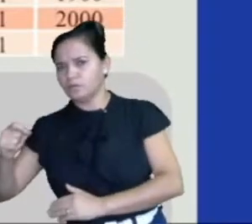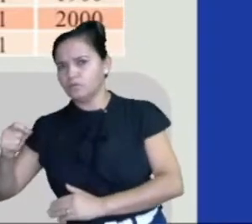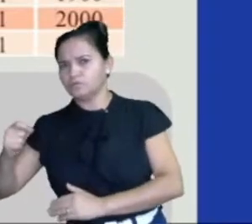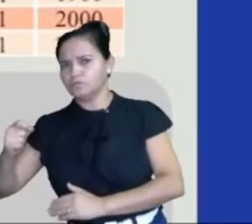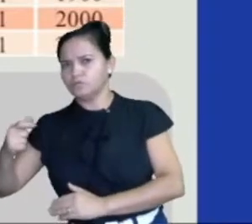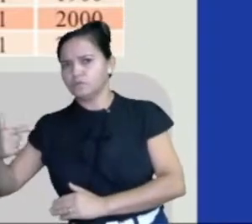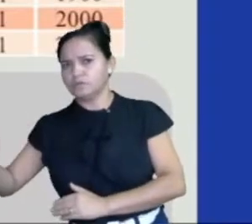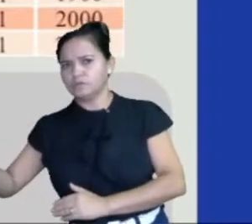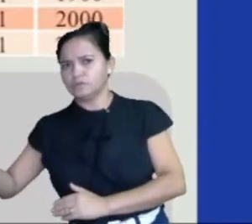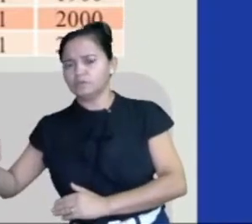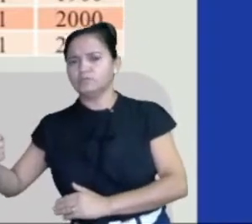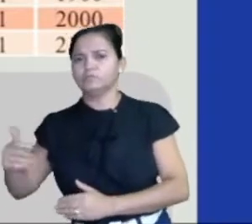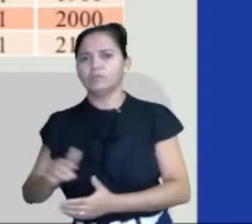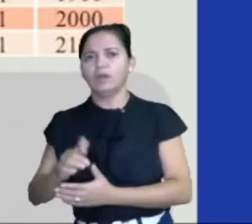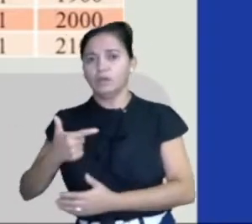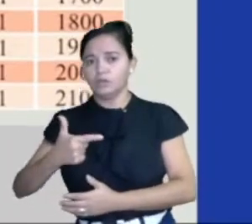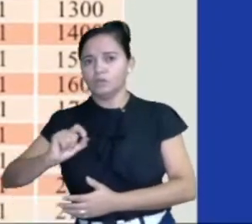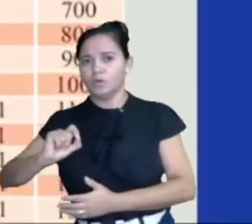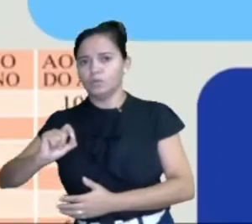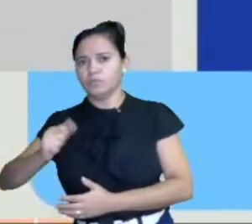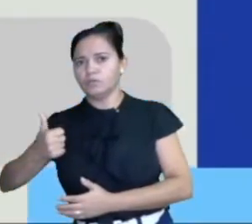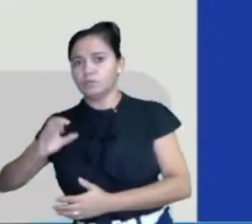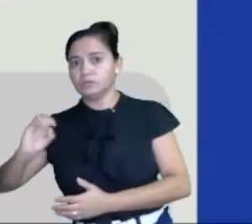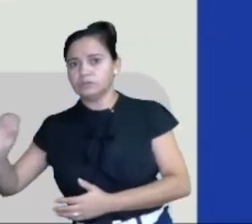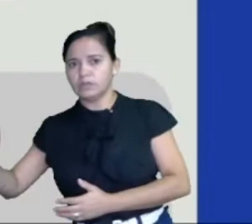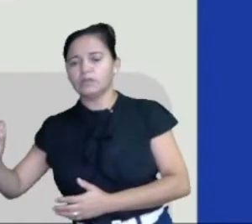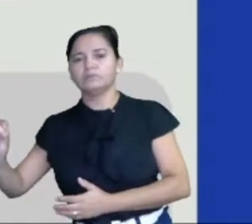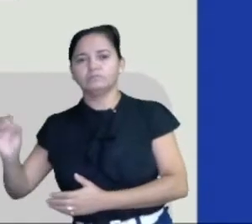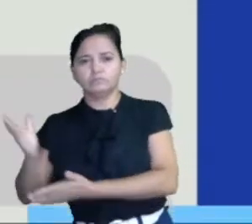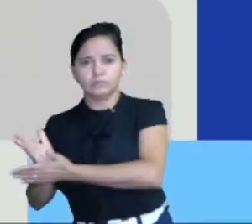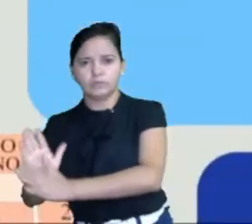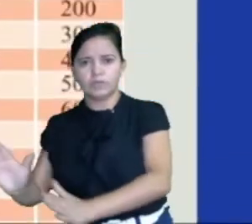será finalizado no ano 2100.